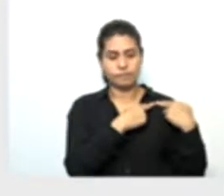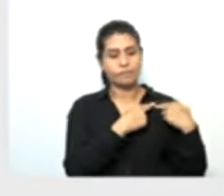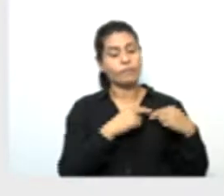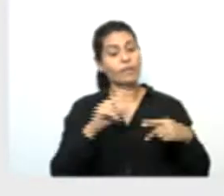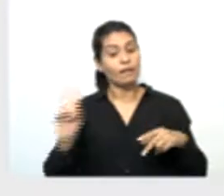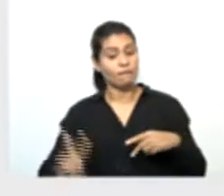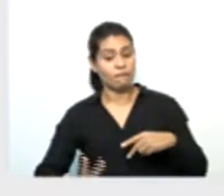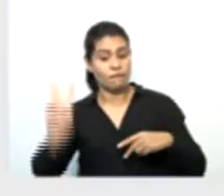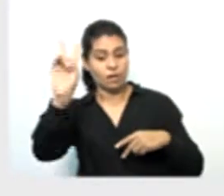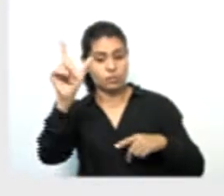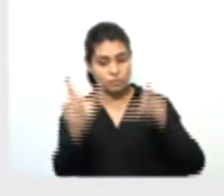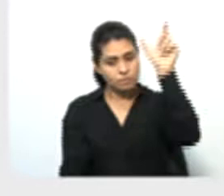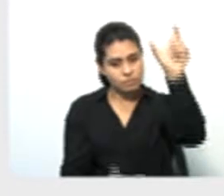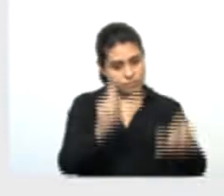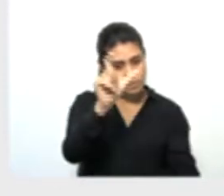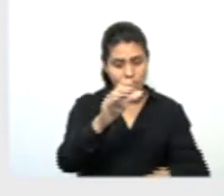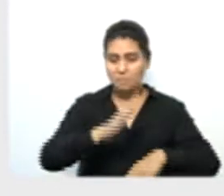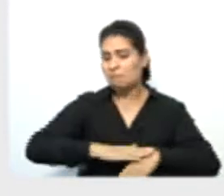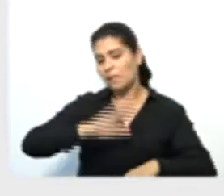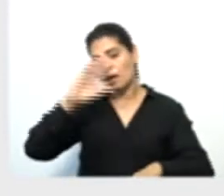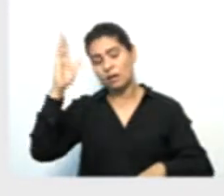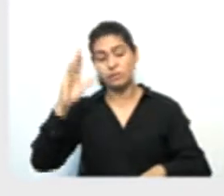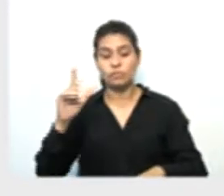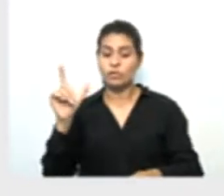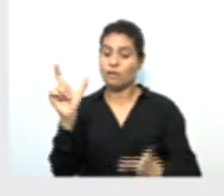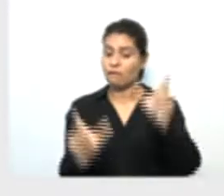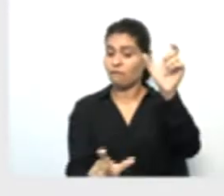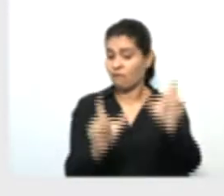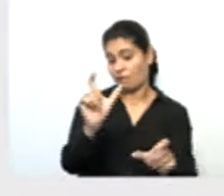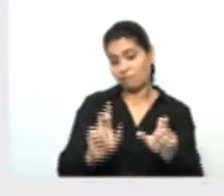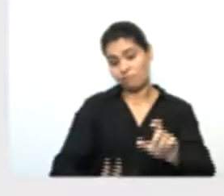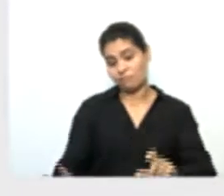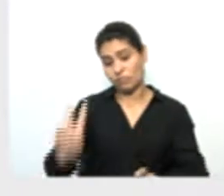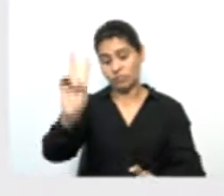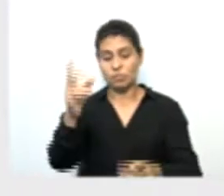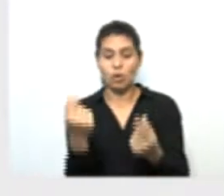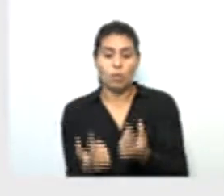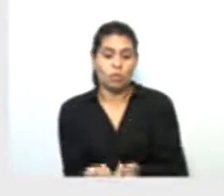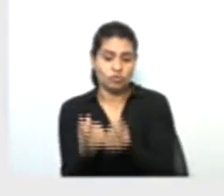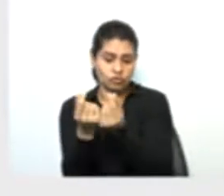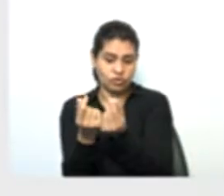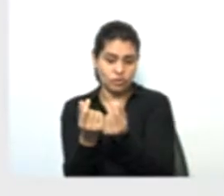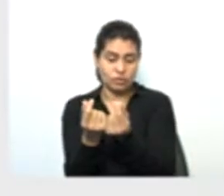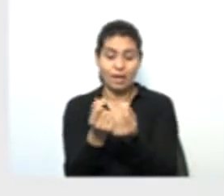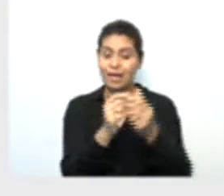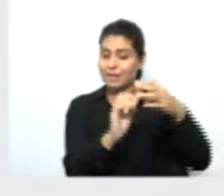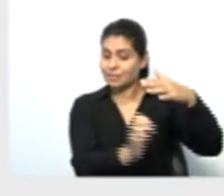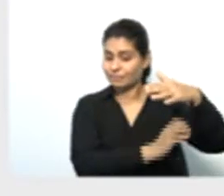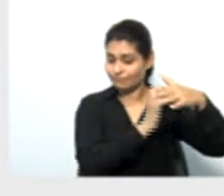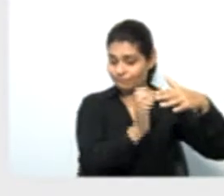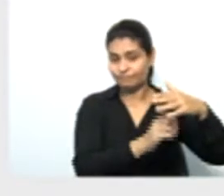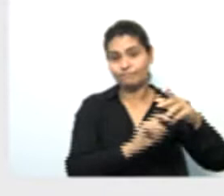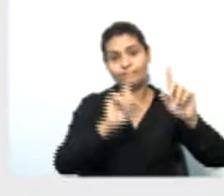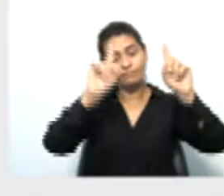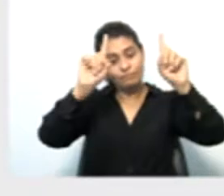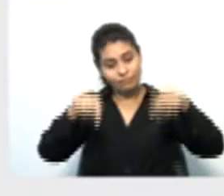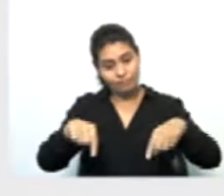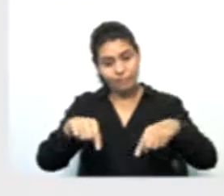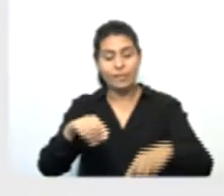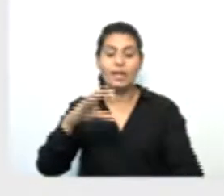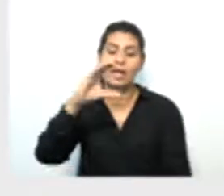A valorização do indivíduo é maior do que a valorização do capital. Essas empresas são